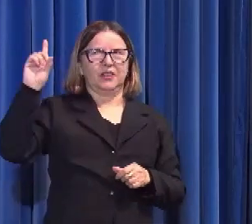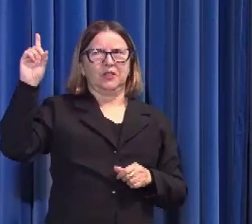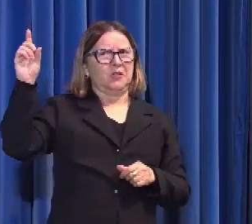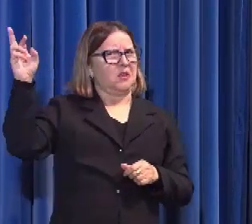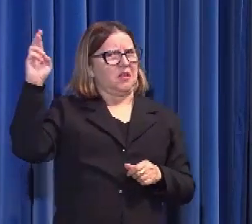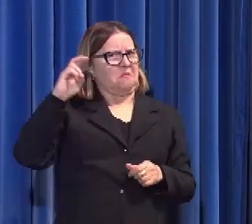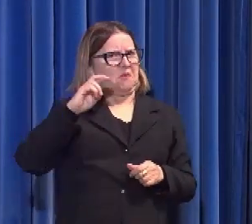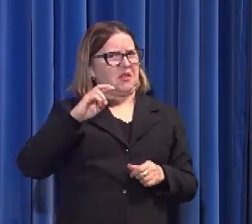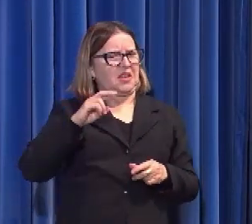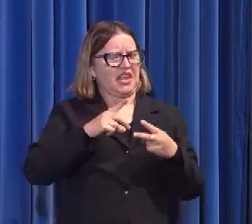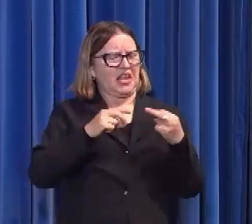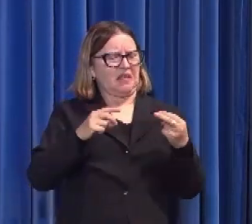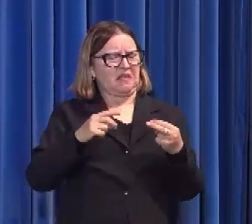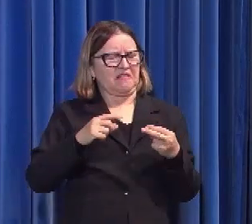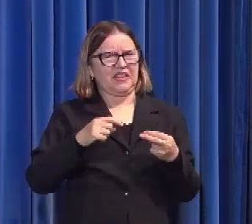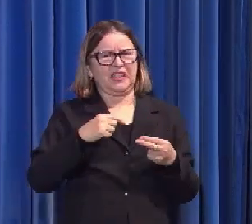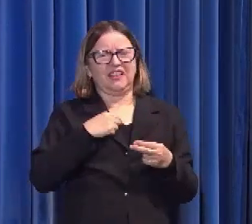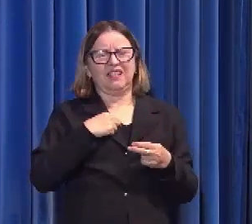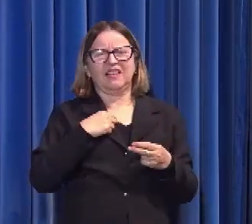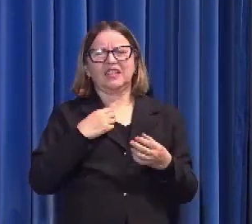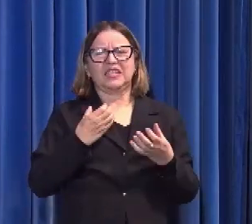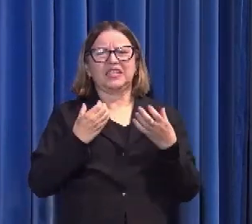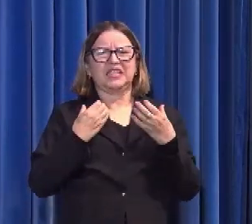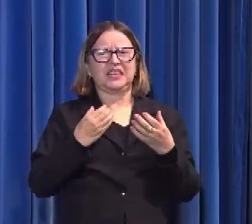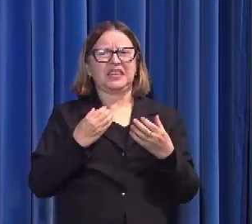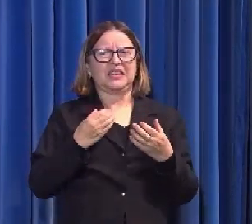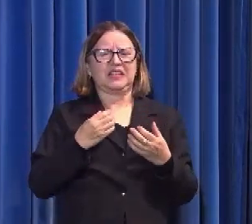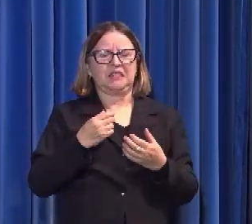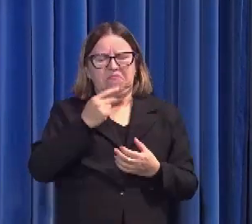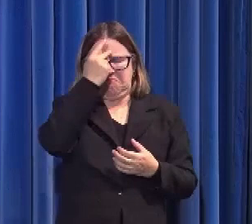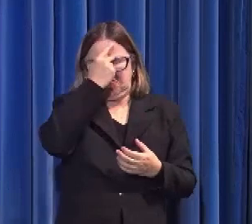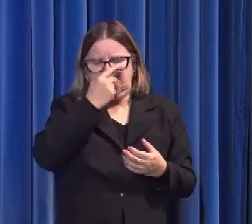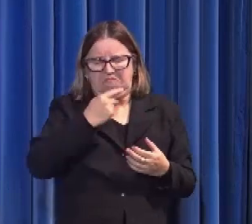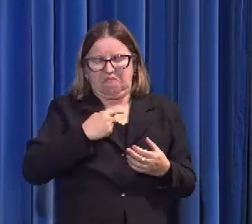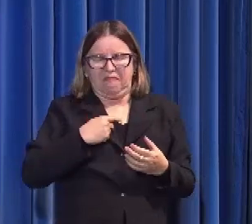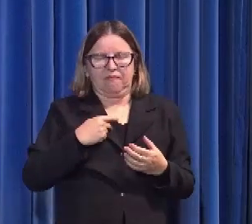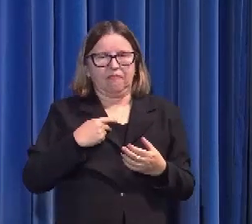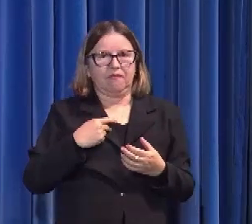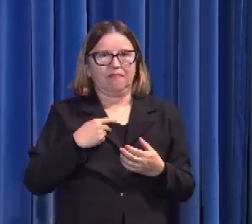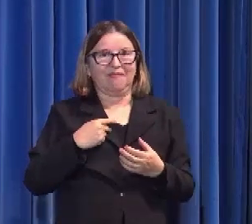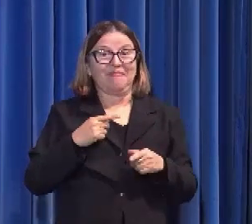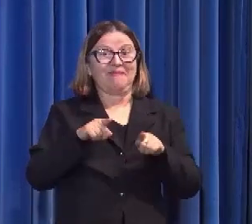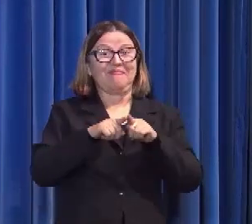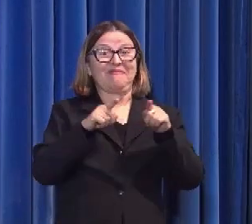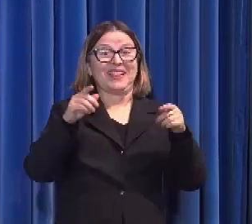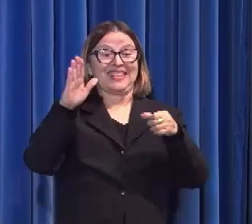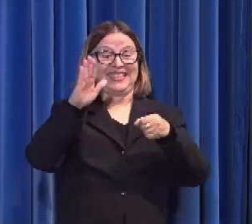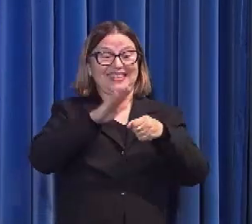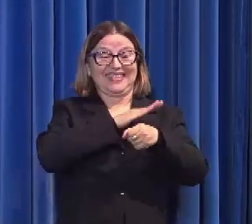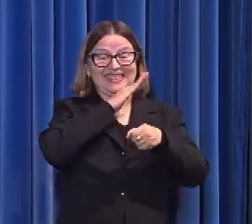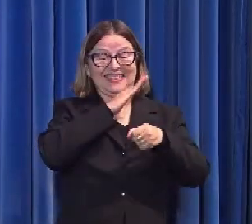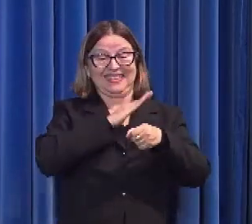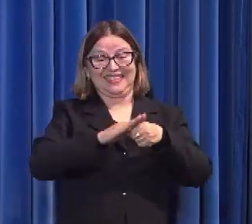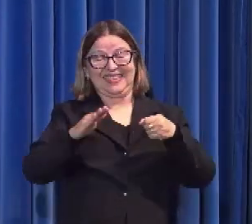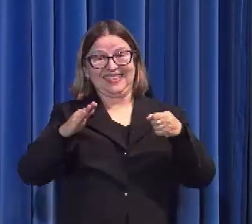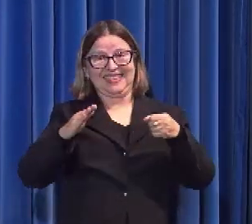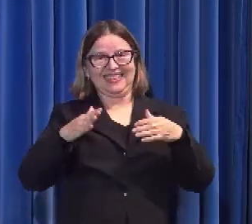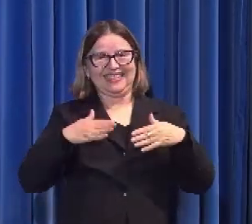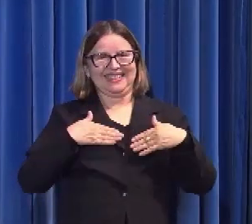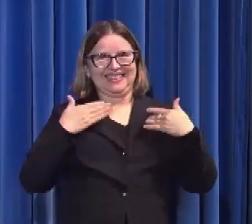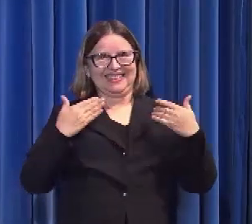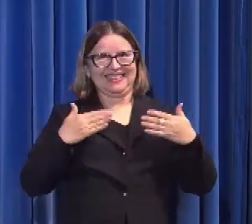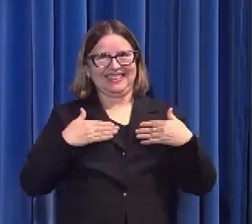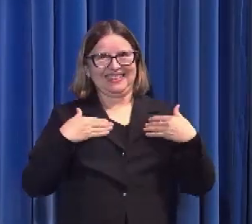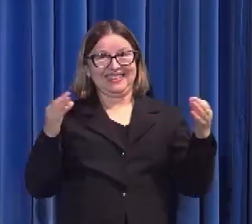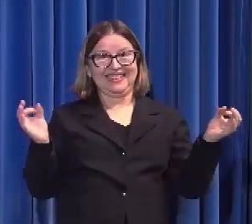os nossos caprichos Oi e aí vai nos encher de uma alegria completa e se não temos